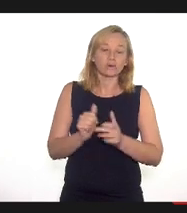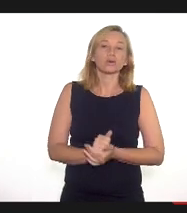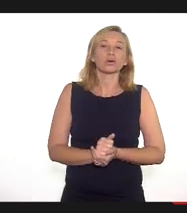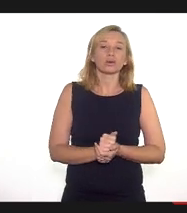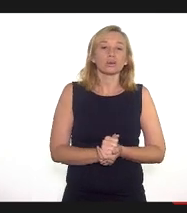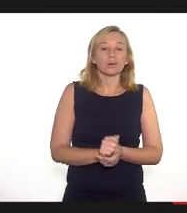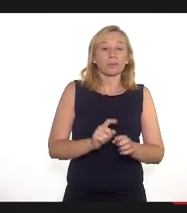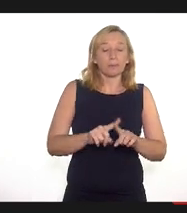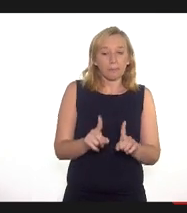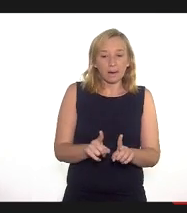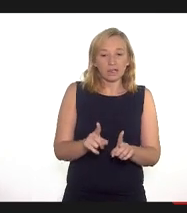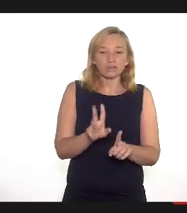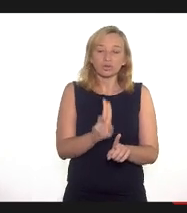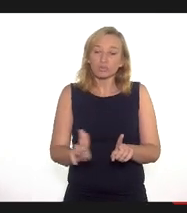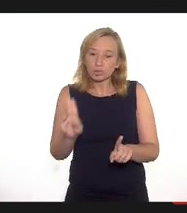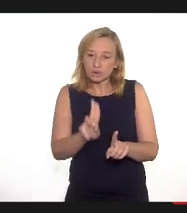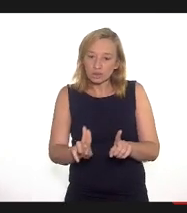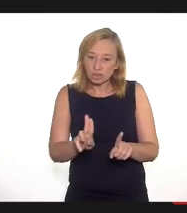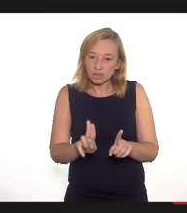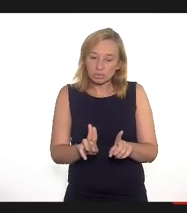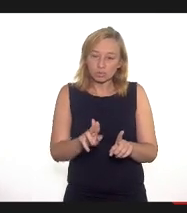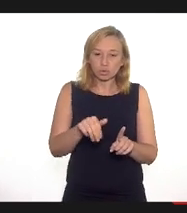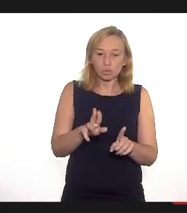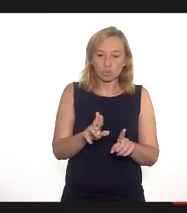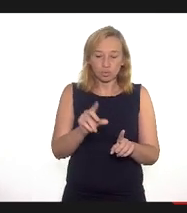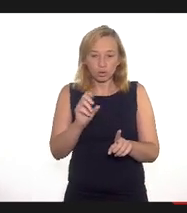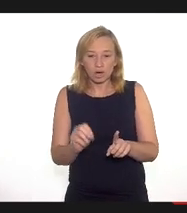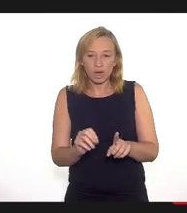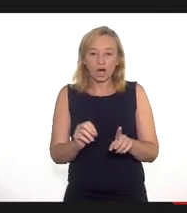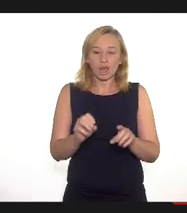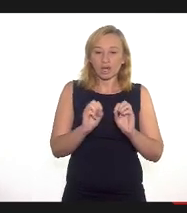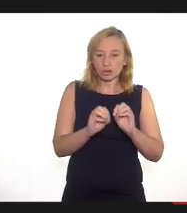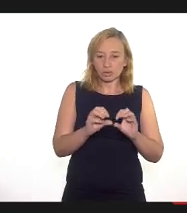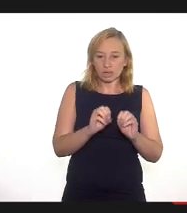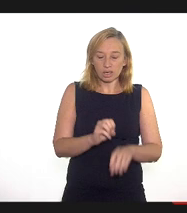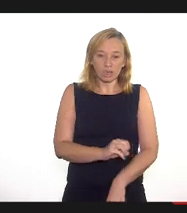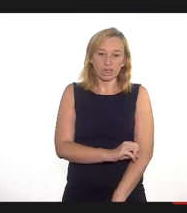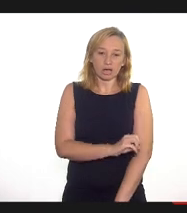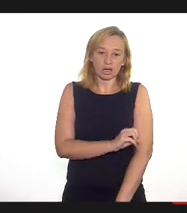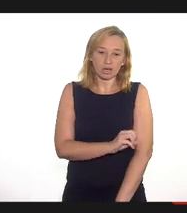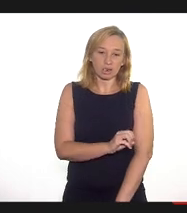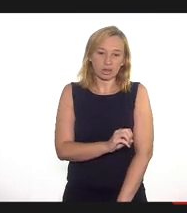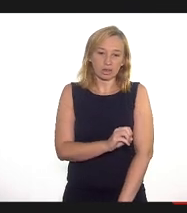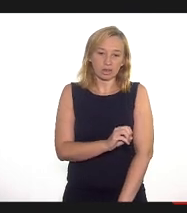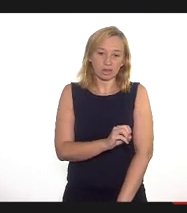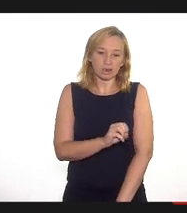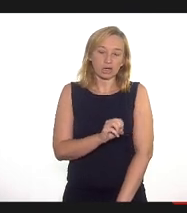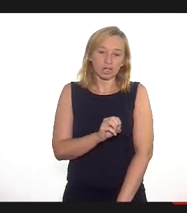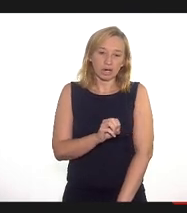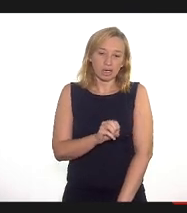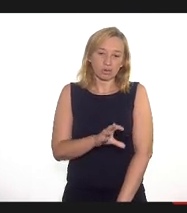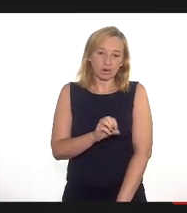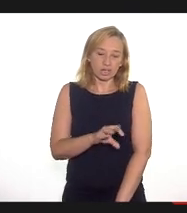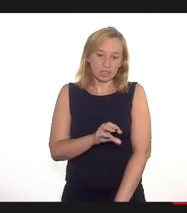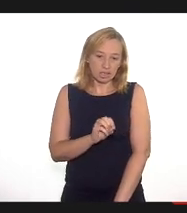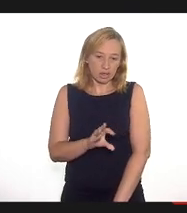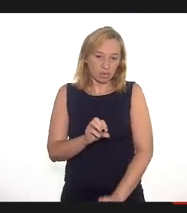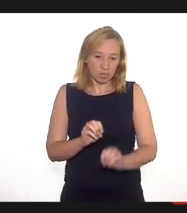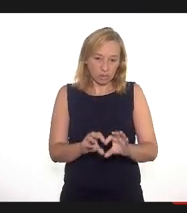também utilizamos a plataforma Moodle para a educação infantil nos anos iniciais